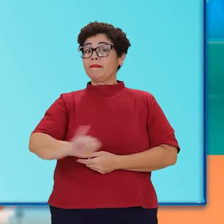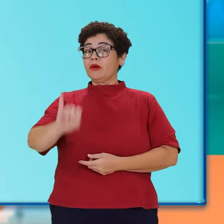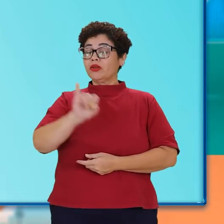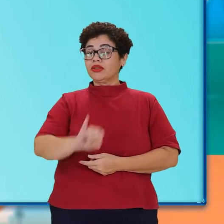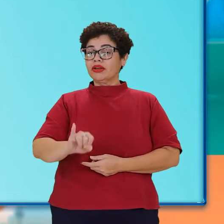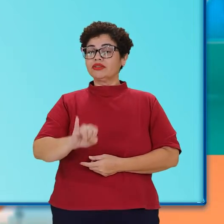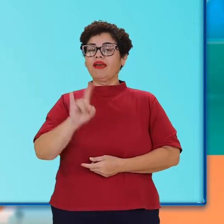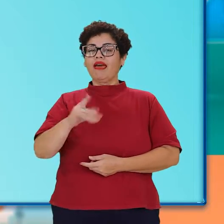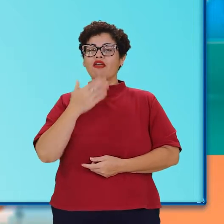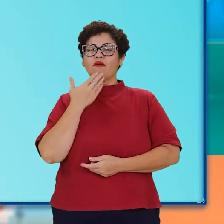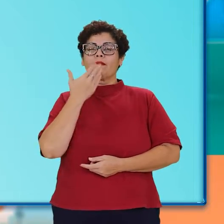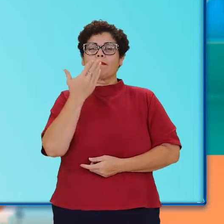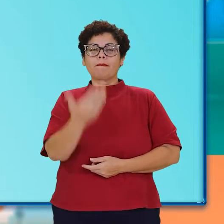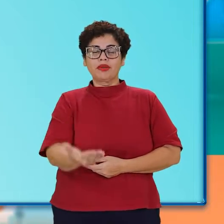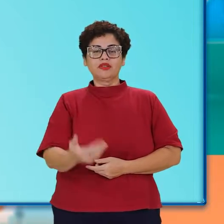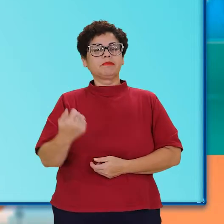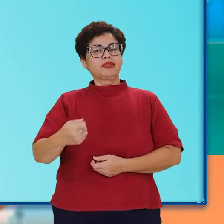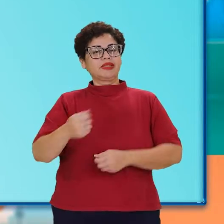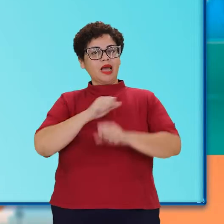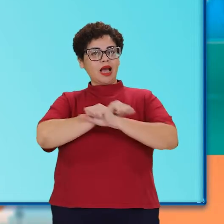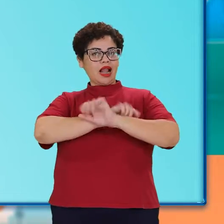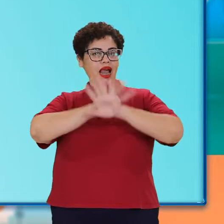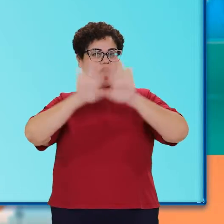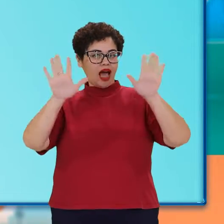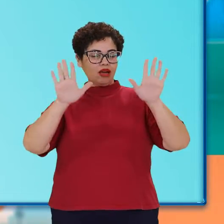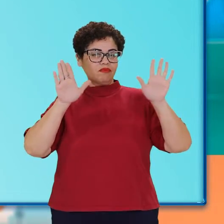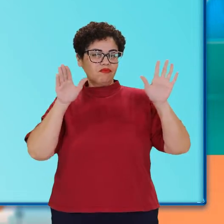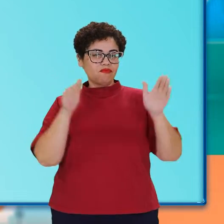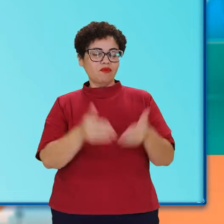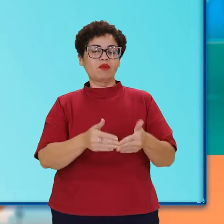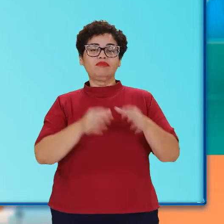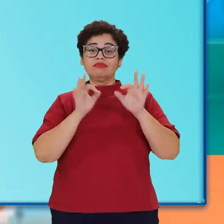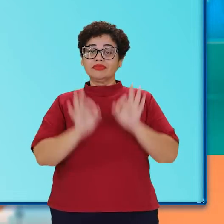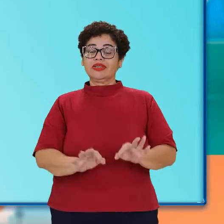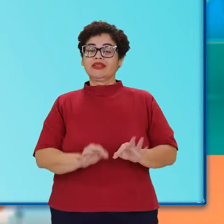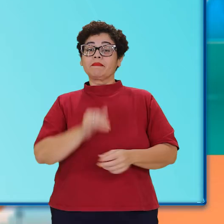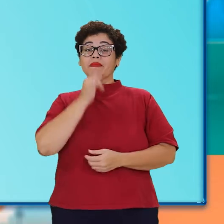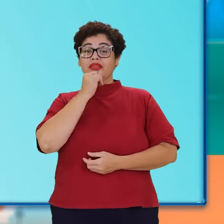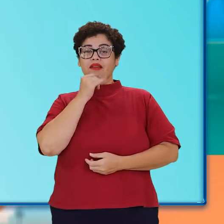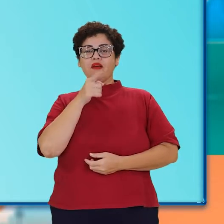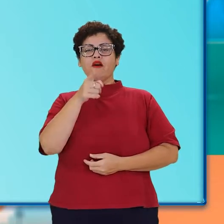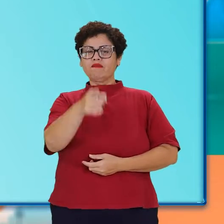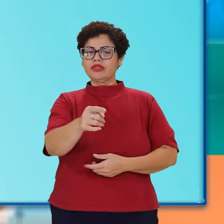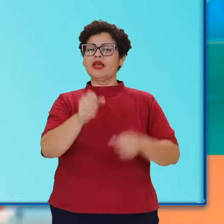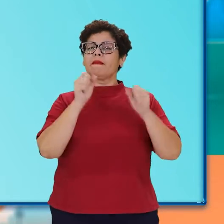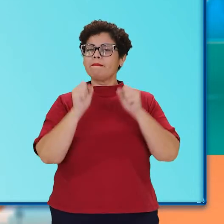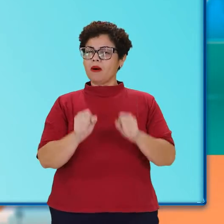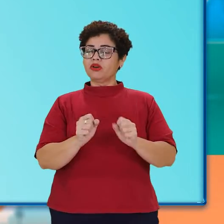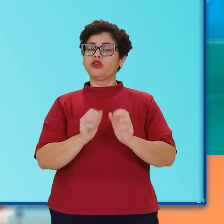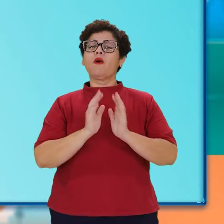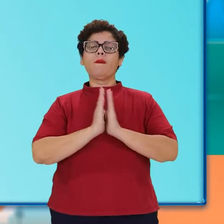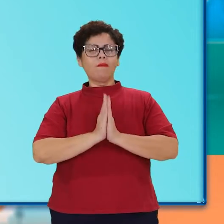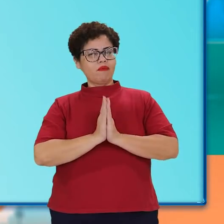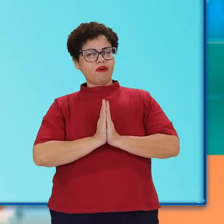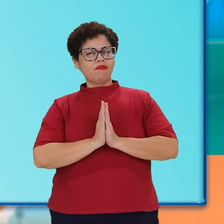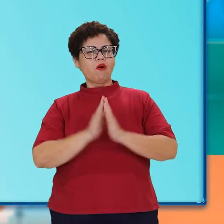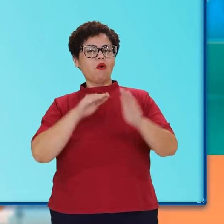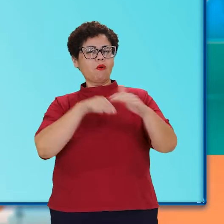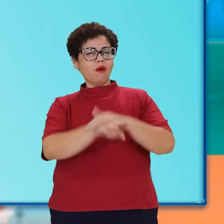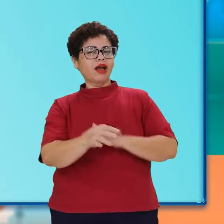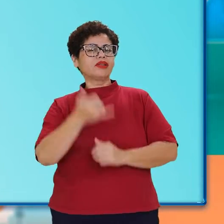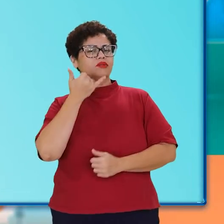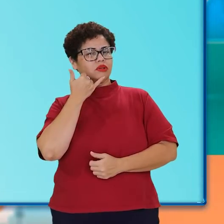positiva. Importante, o pedido deve ser claro e específico. Exemplo: você pode,